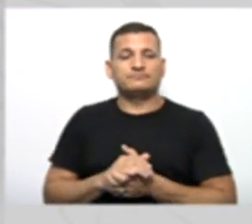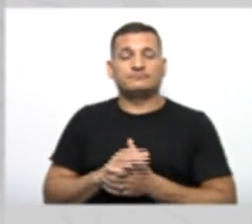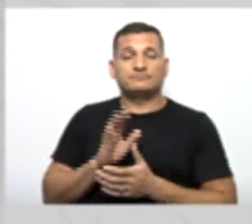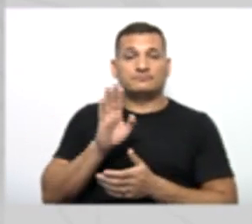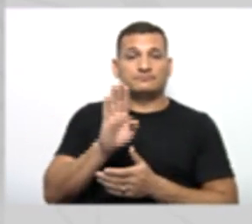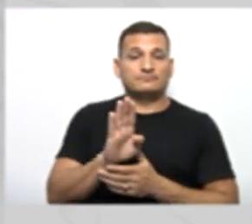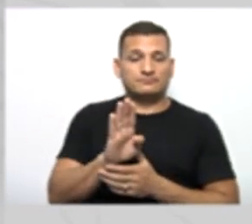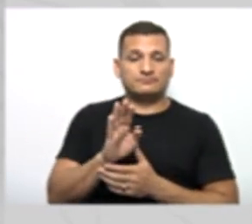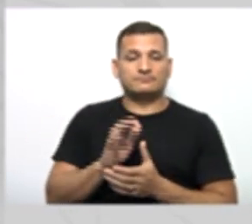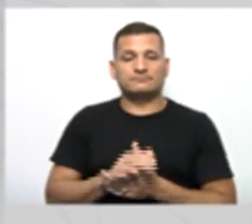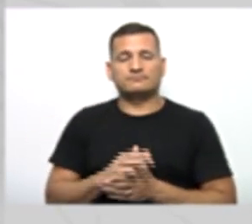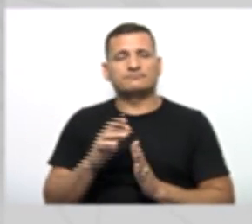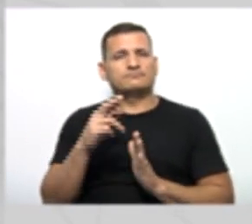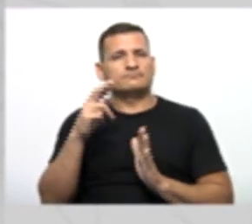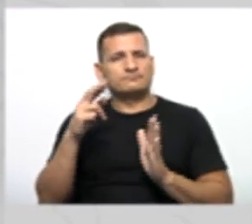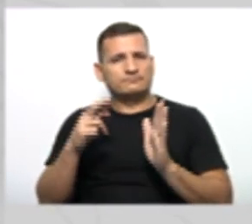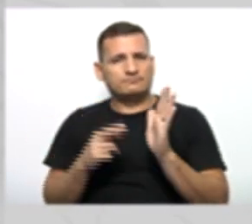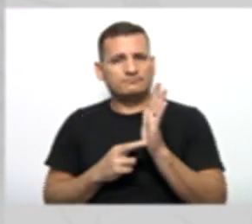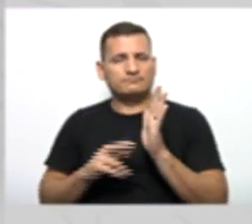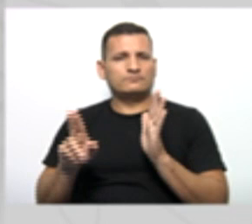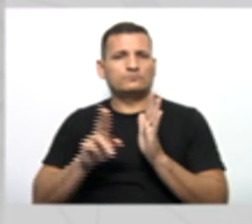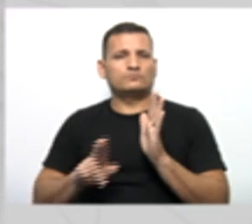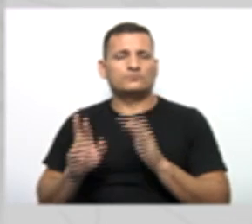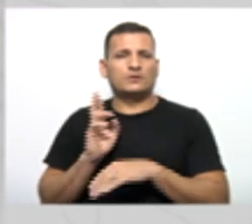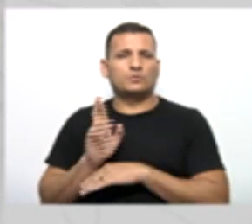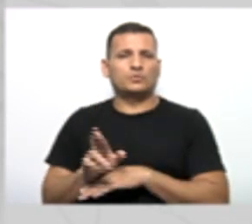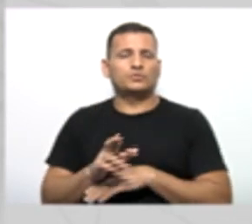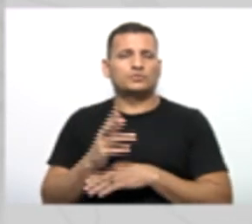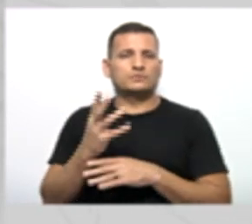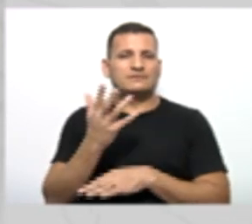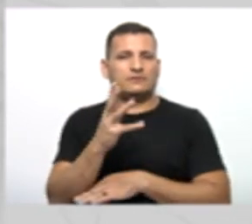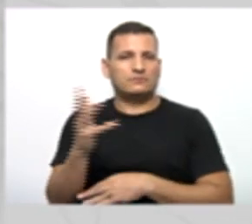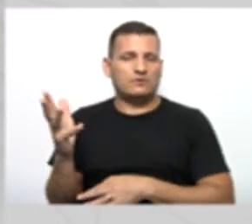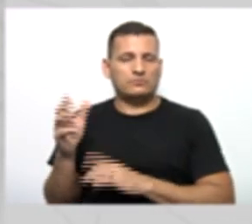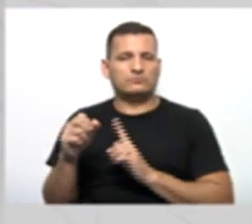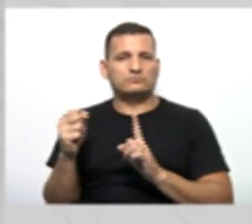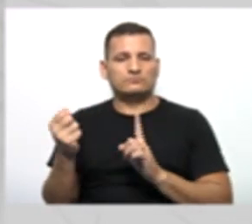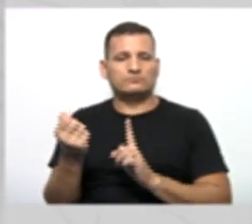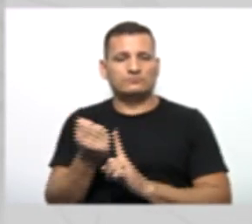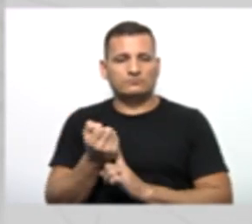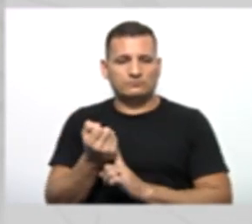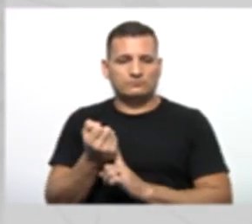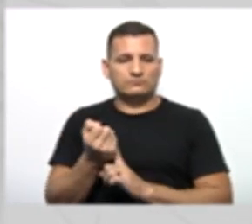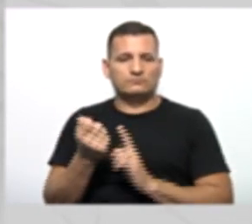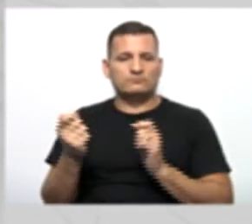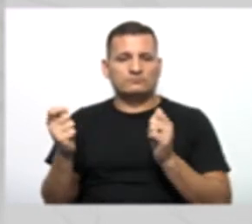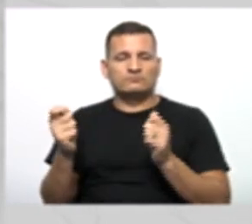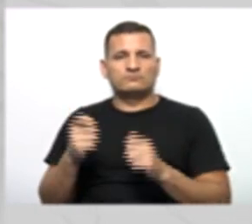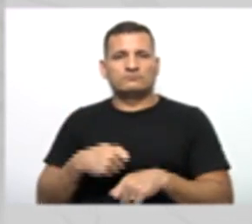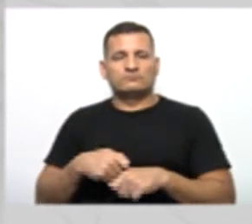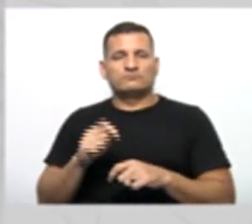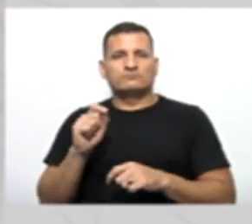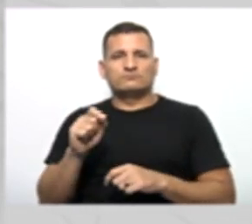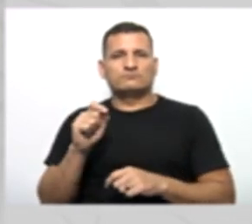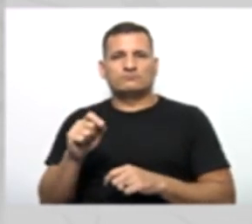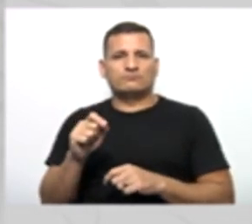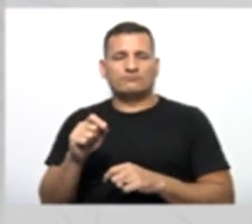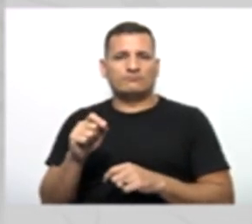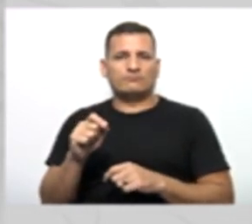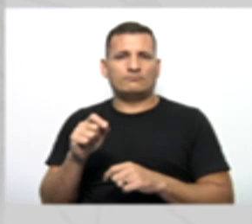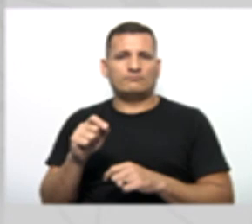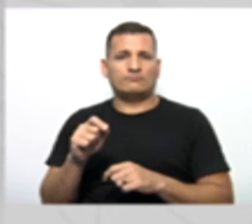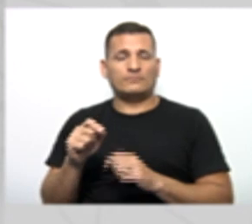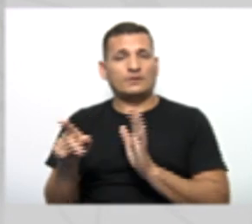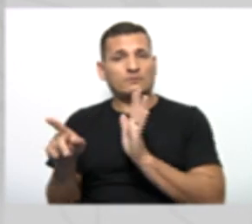dos recursos naturais pela sociedade, permitindo o cumprimento da função social da